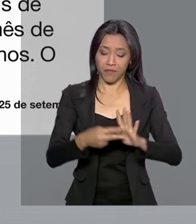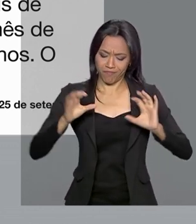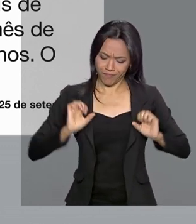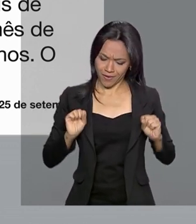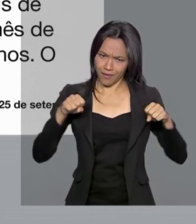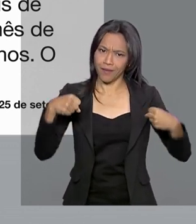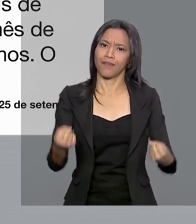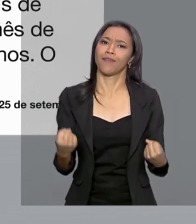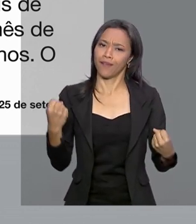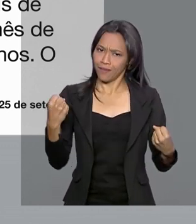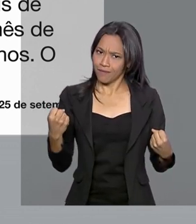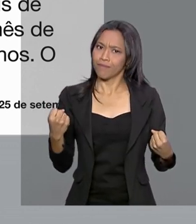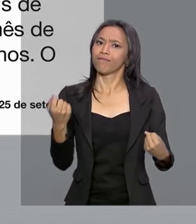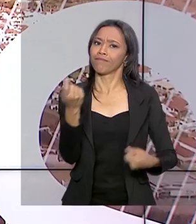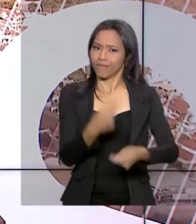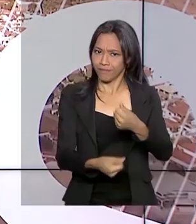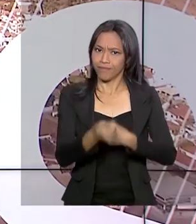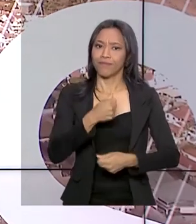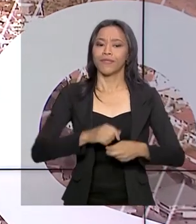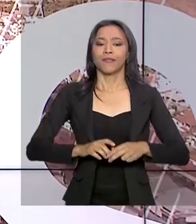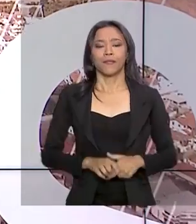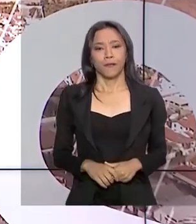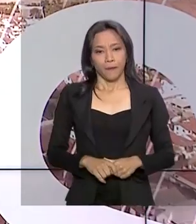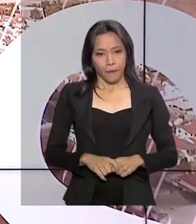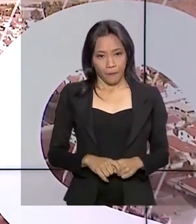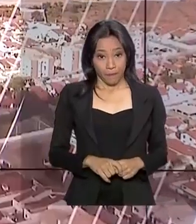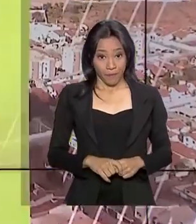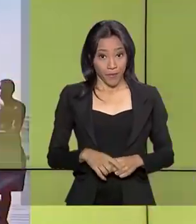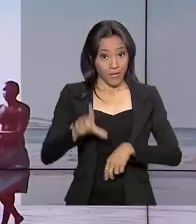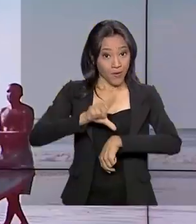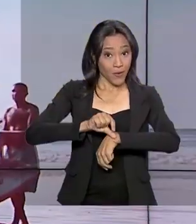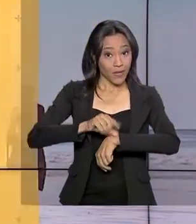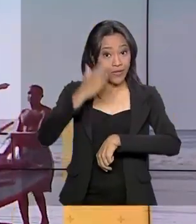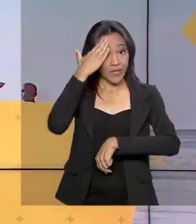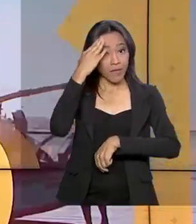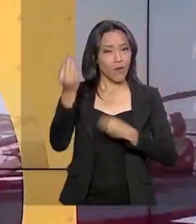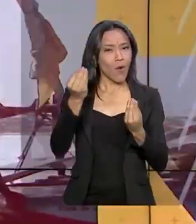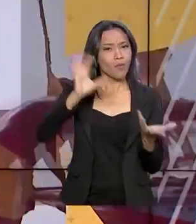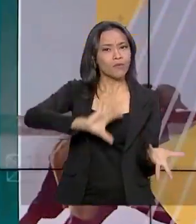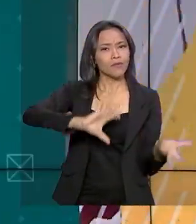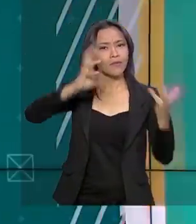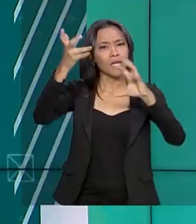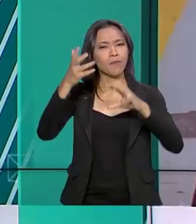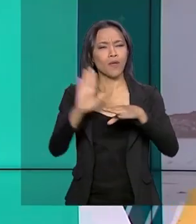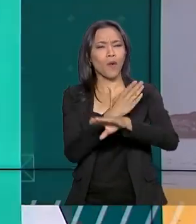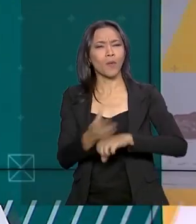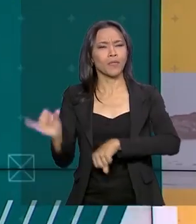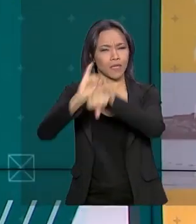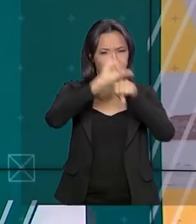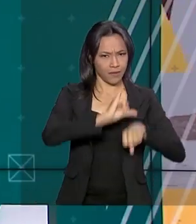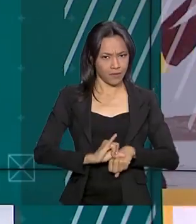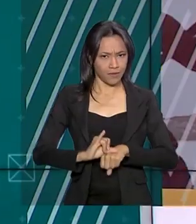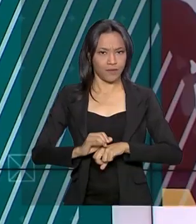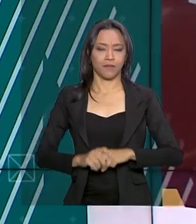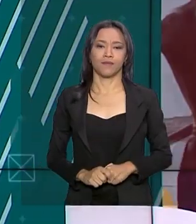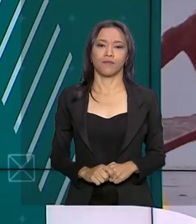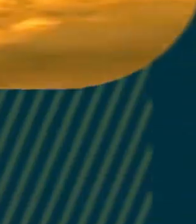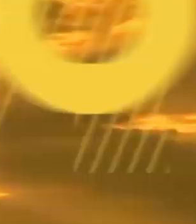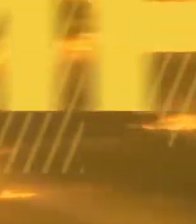na economia é hora de saber como fica o tempo em algumas capitais